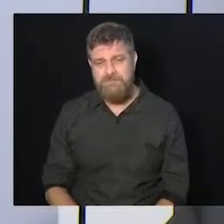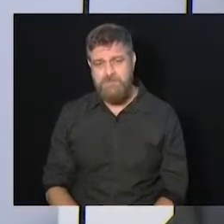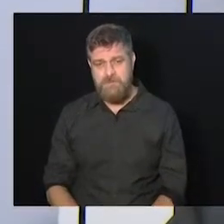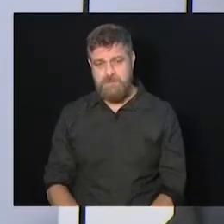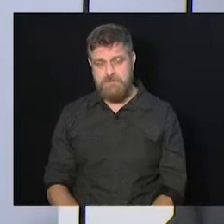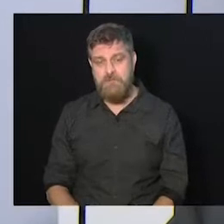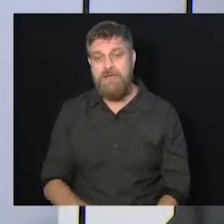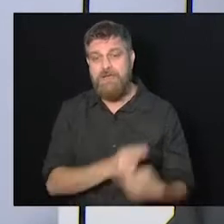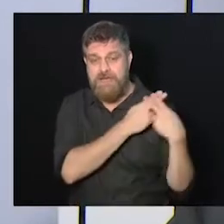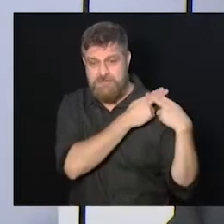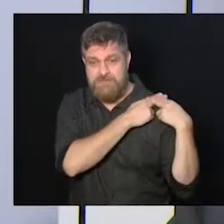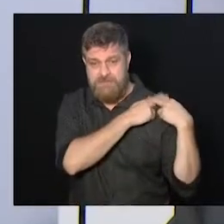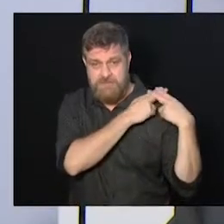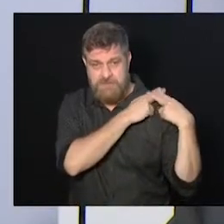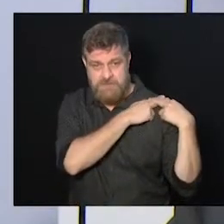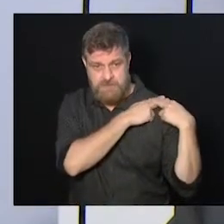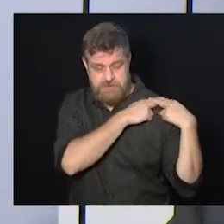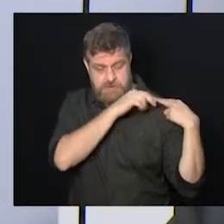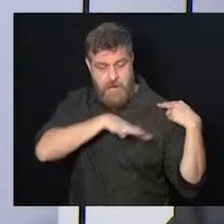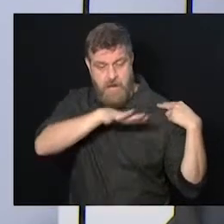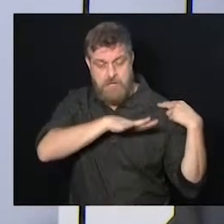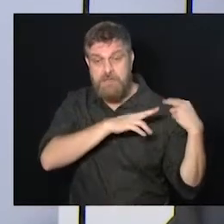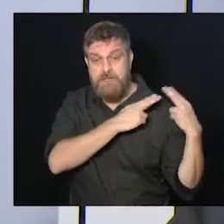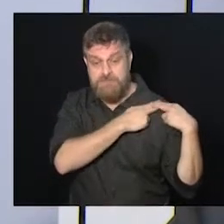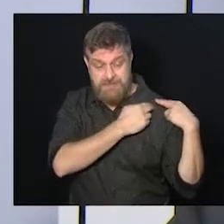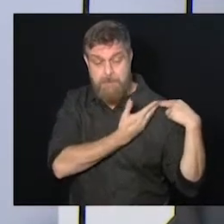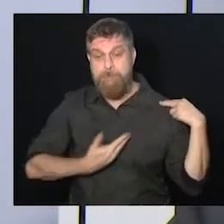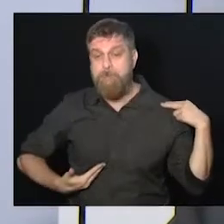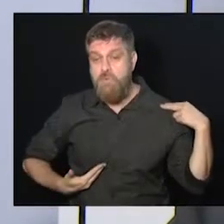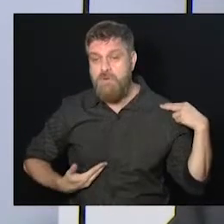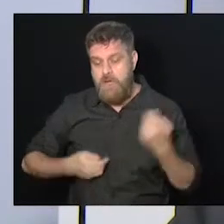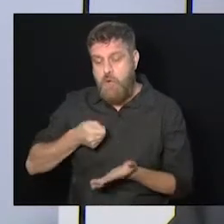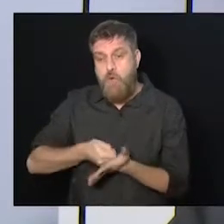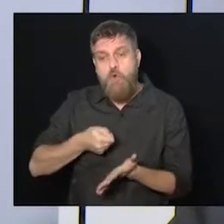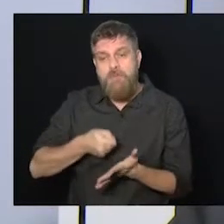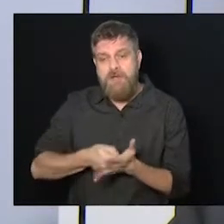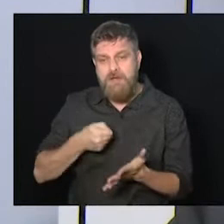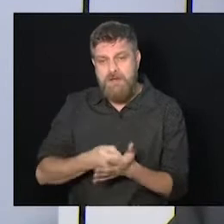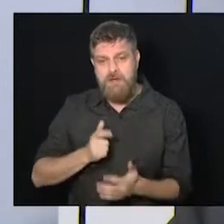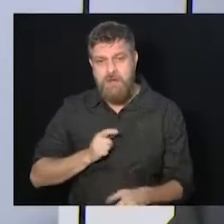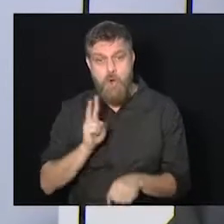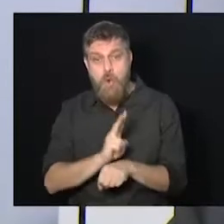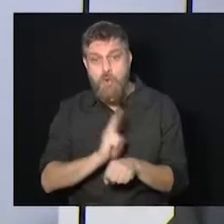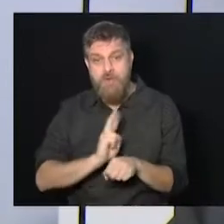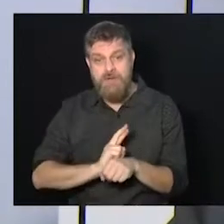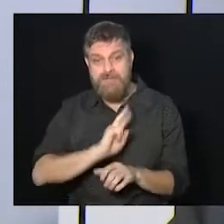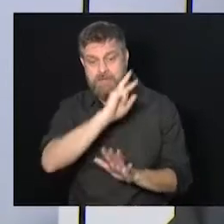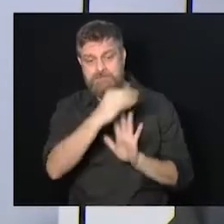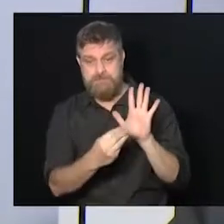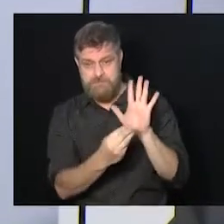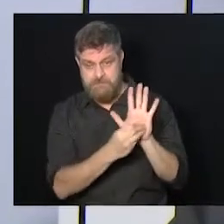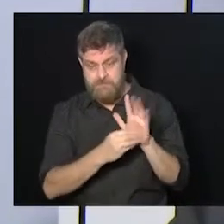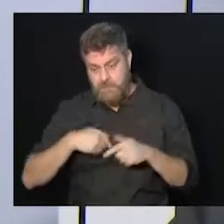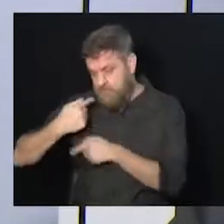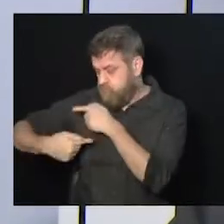ao Estado, né, ao poder público, o dever de defendê-lo e preservá-lo para as presentes e